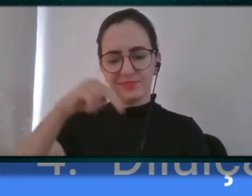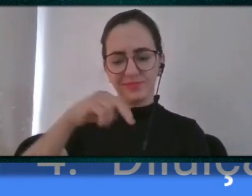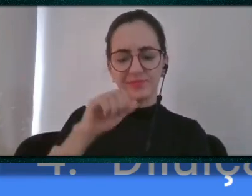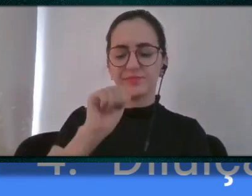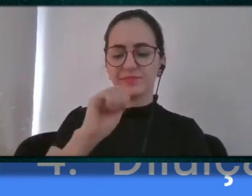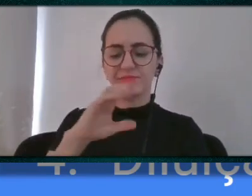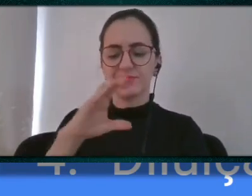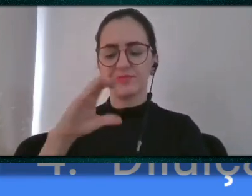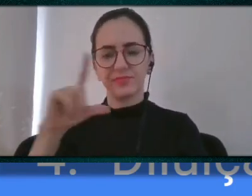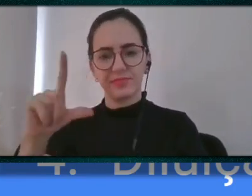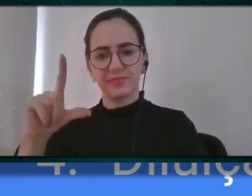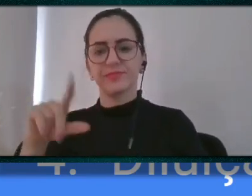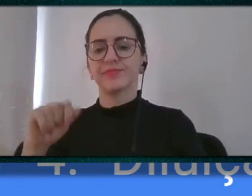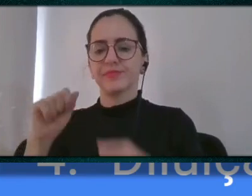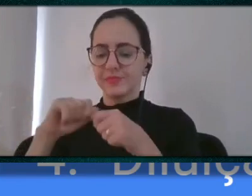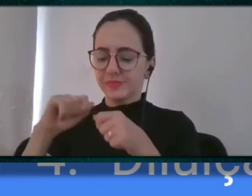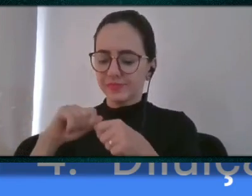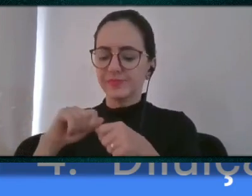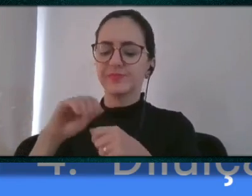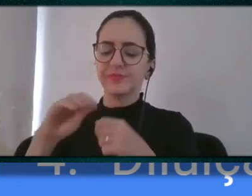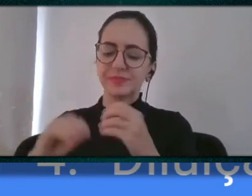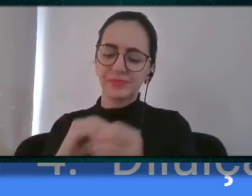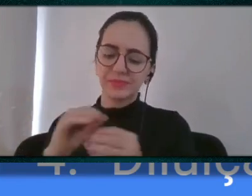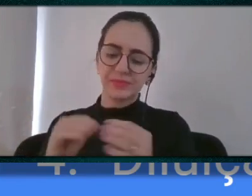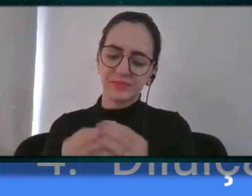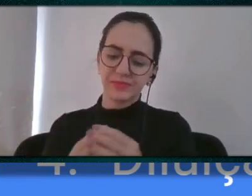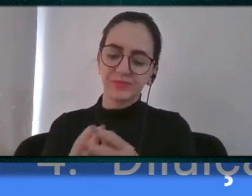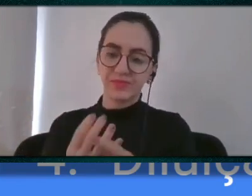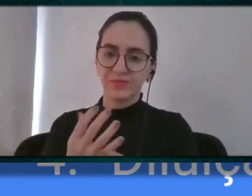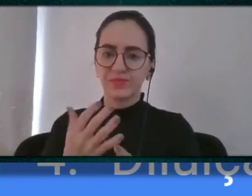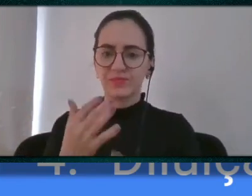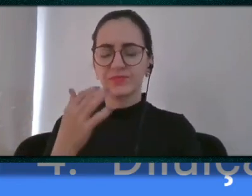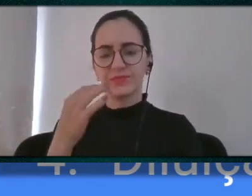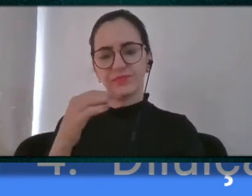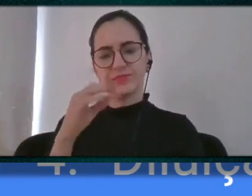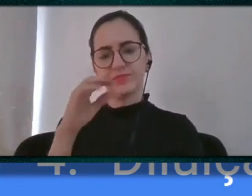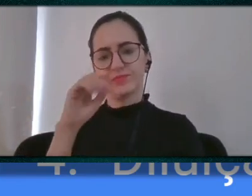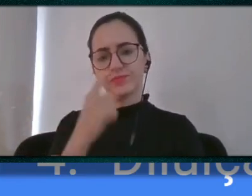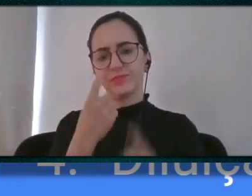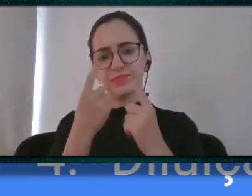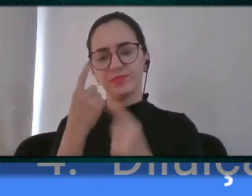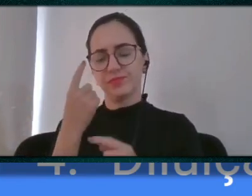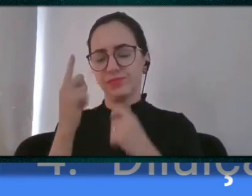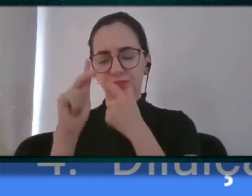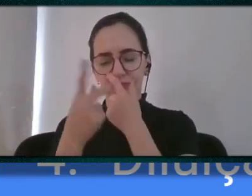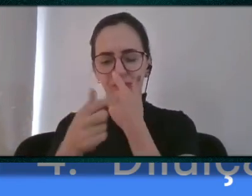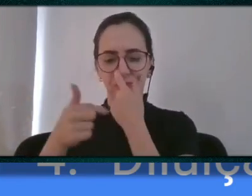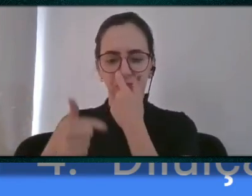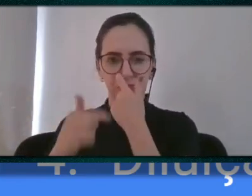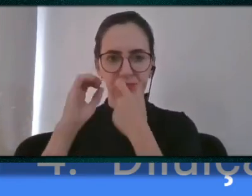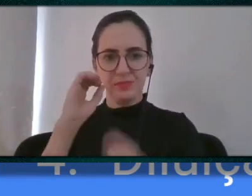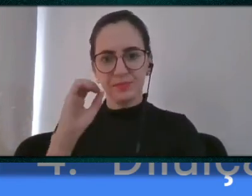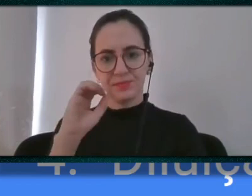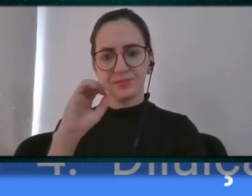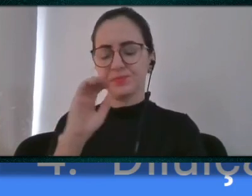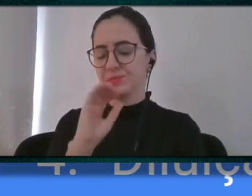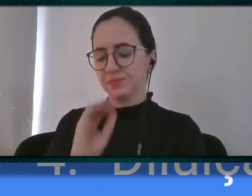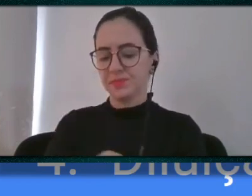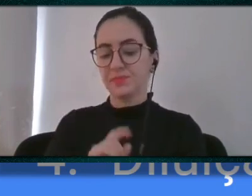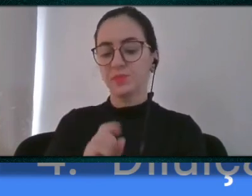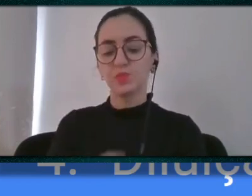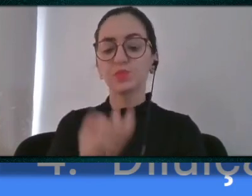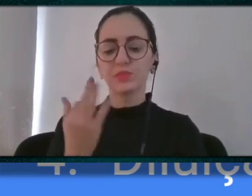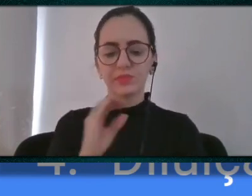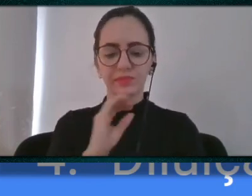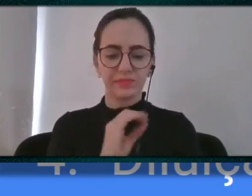mesma coisa com a água. Se no início eu não tinha água nenhuma produzida e ao misturar as reações ele começou a produzir 0,06 mols